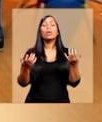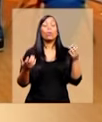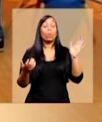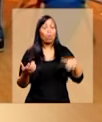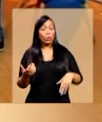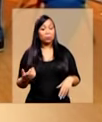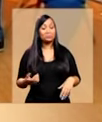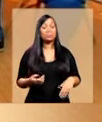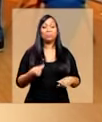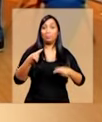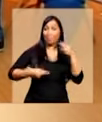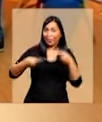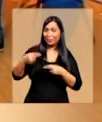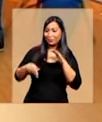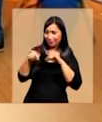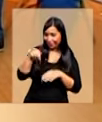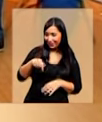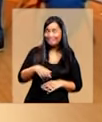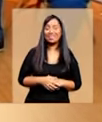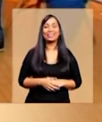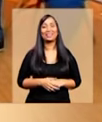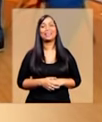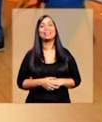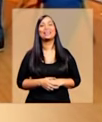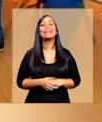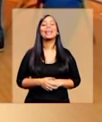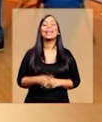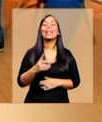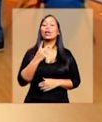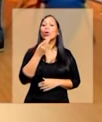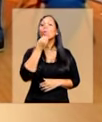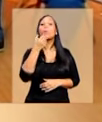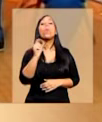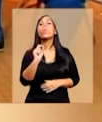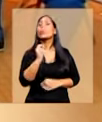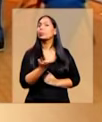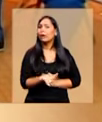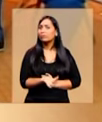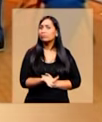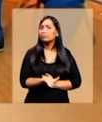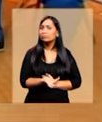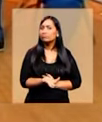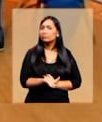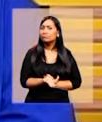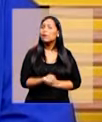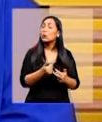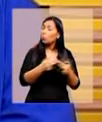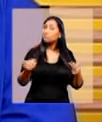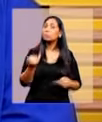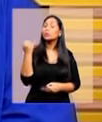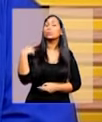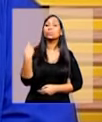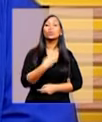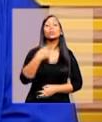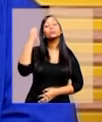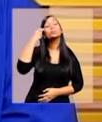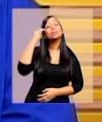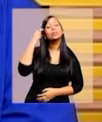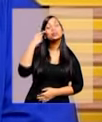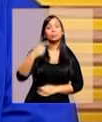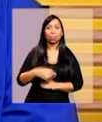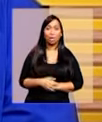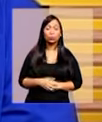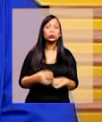criar polêmica no programa, Vamos eu lá. te perguntaria o que é bom. Isso é uma coisa importante da gente